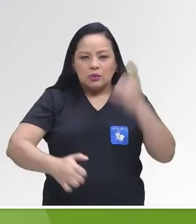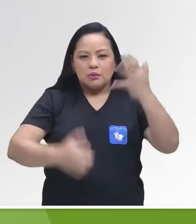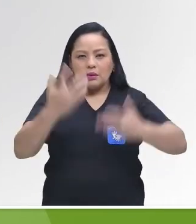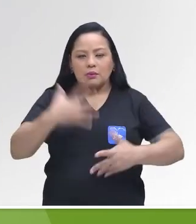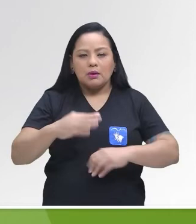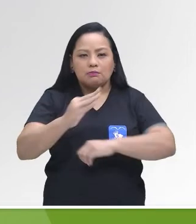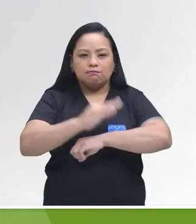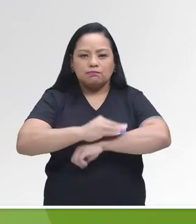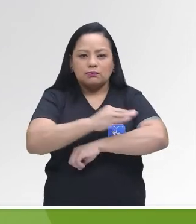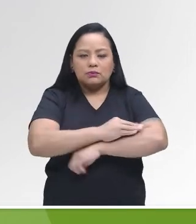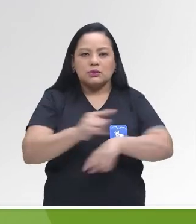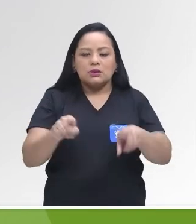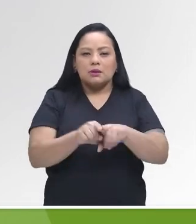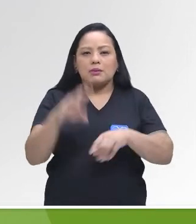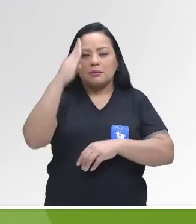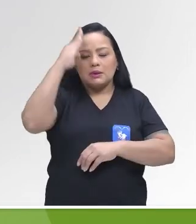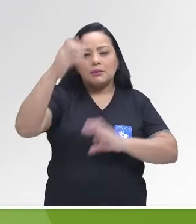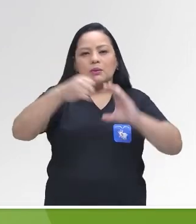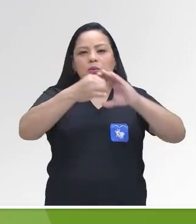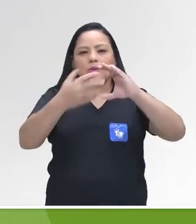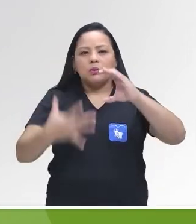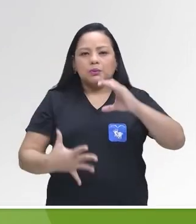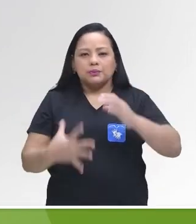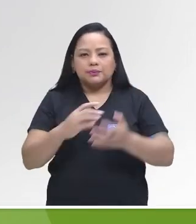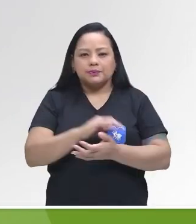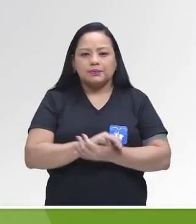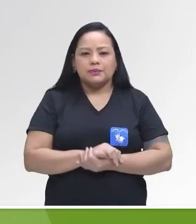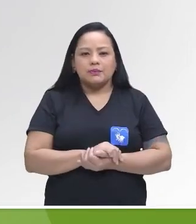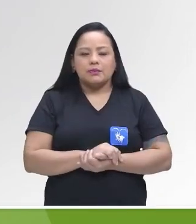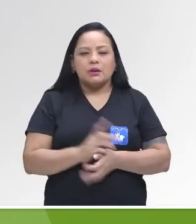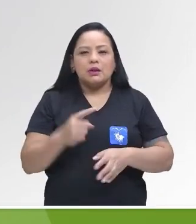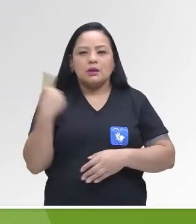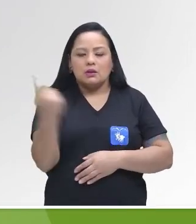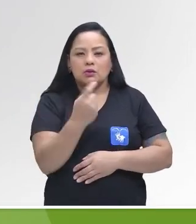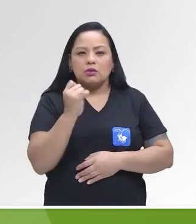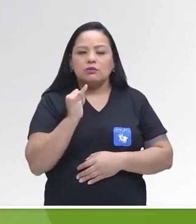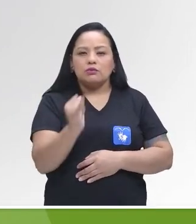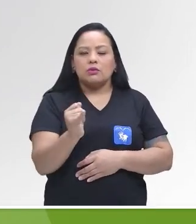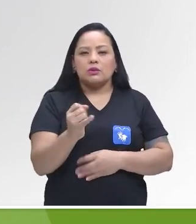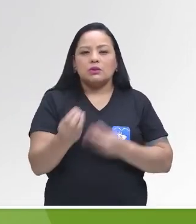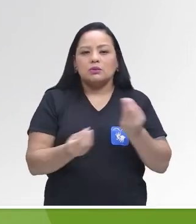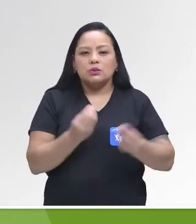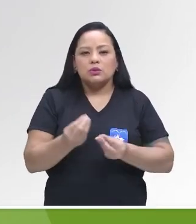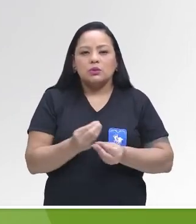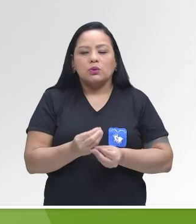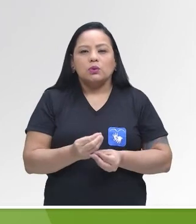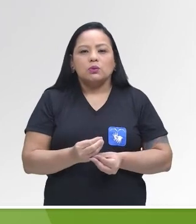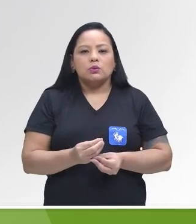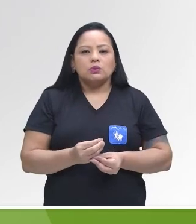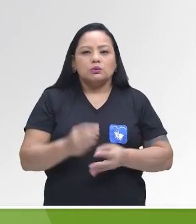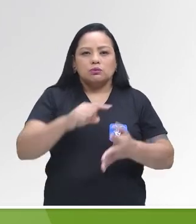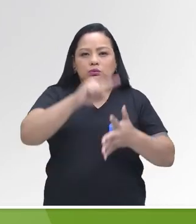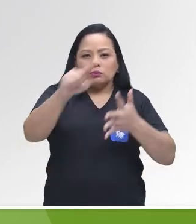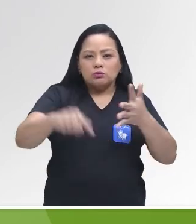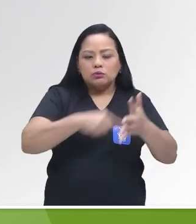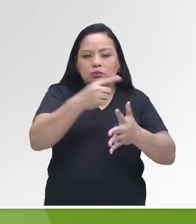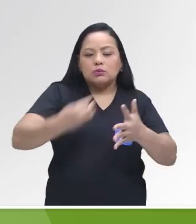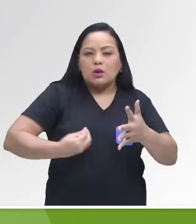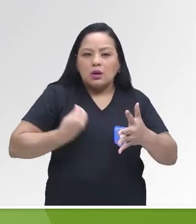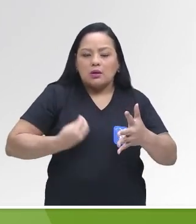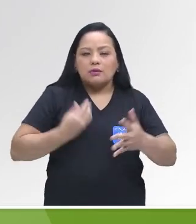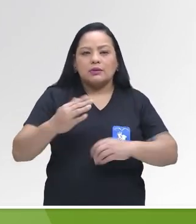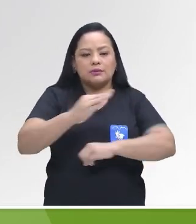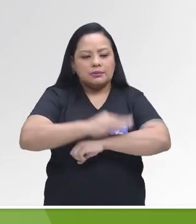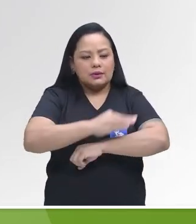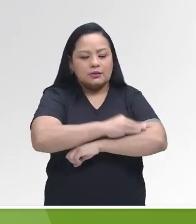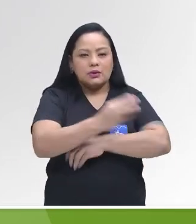os anfíbios e suas principais características. Então, a gente citou para vocês um pouco do ciclo de vida dos anfíbios, né? Como é